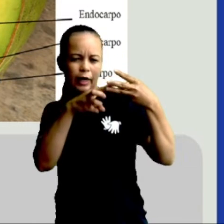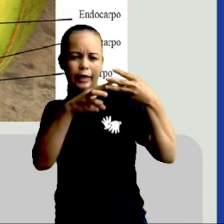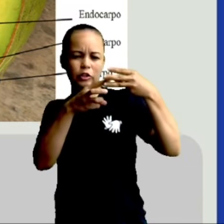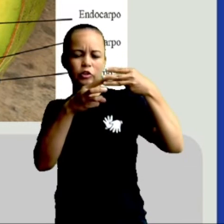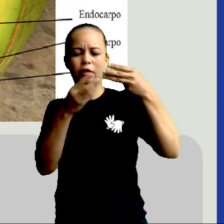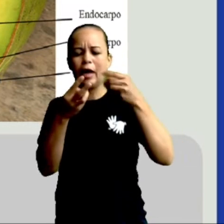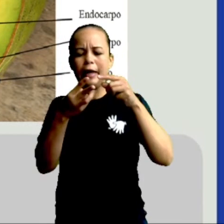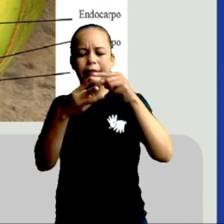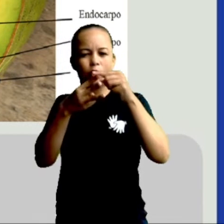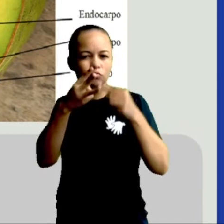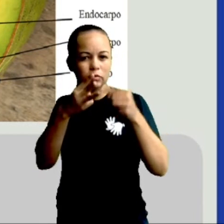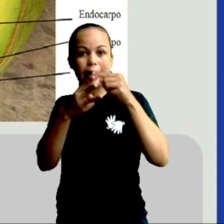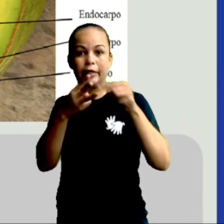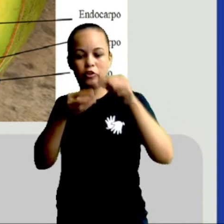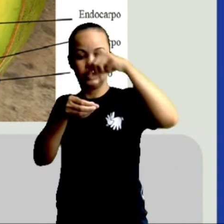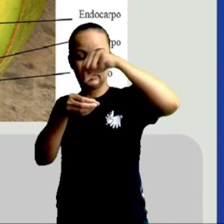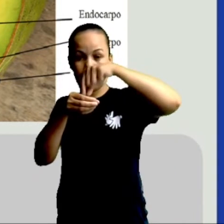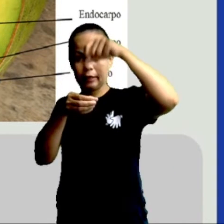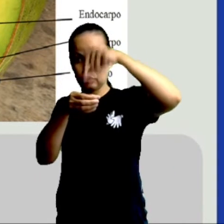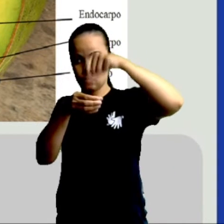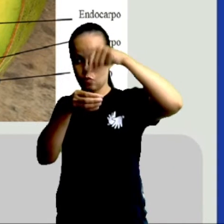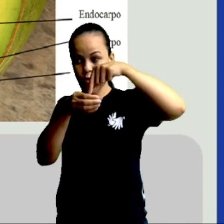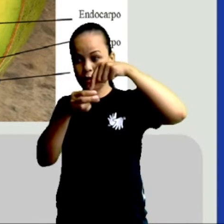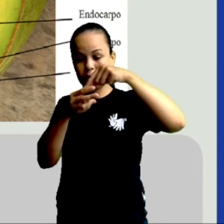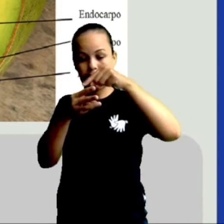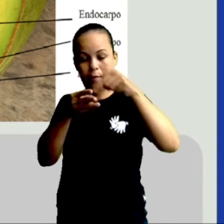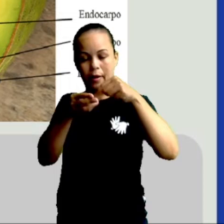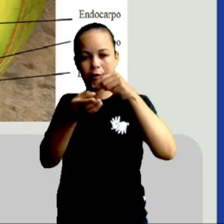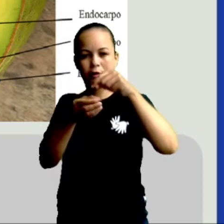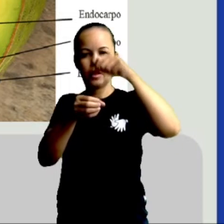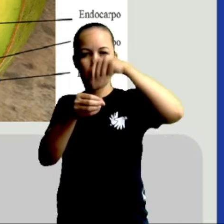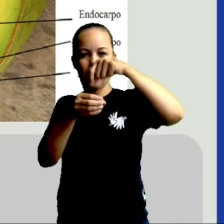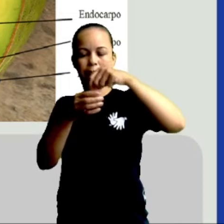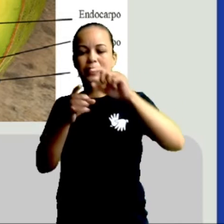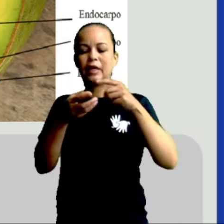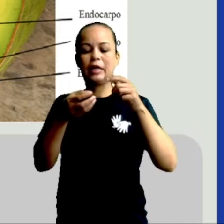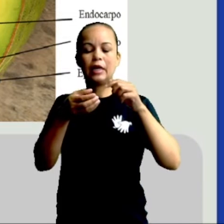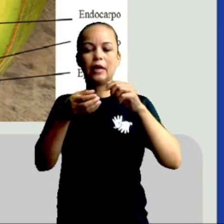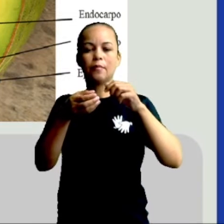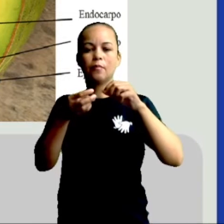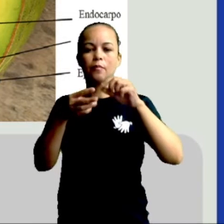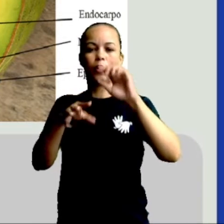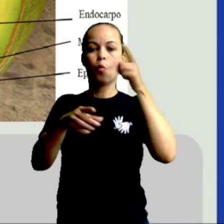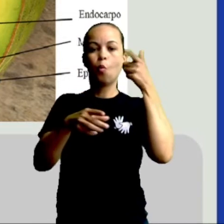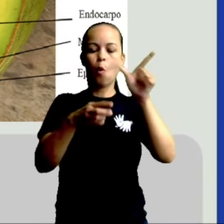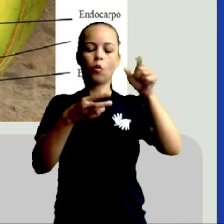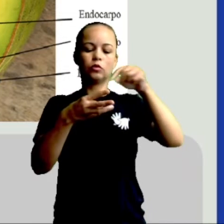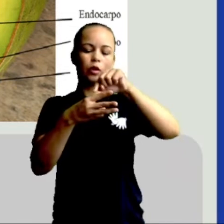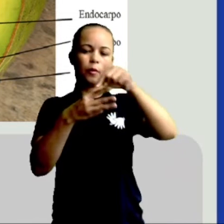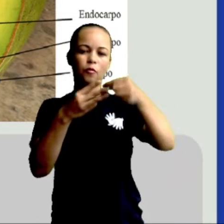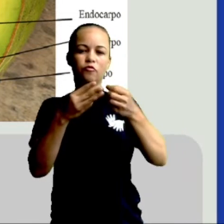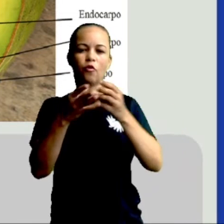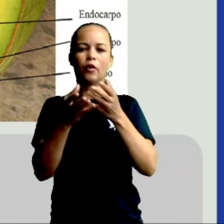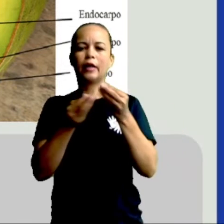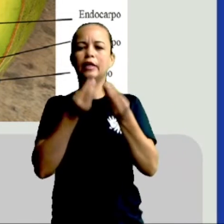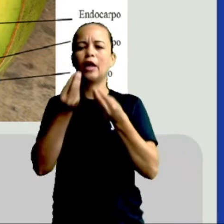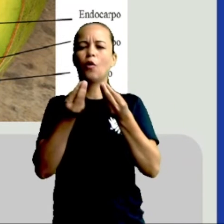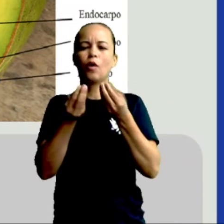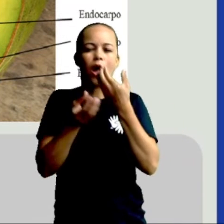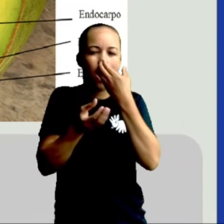estão vendo que é mais carnosa, que geralmente é o que a gente consome propriamente dito. E a casca seria o que a gente chama de